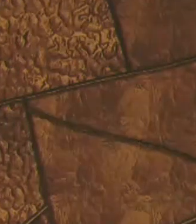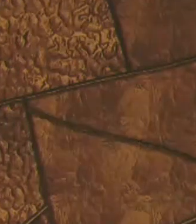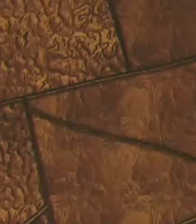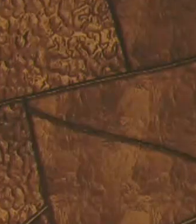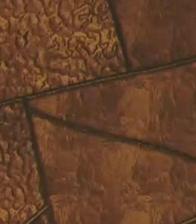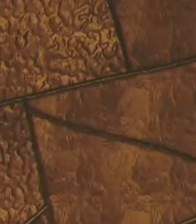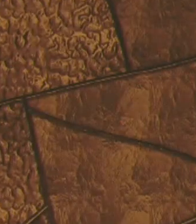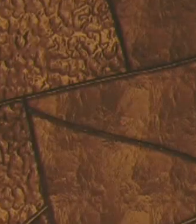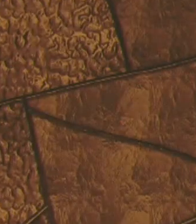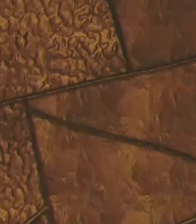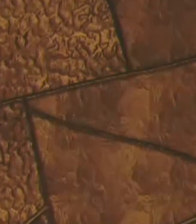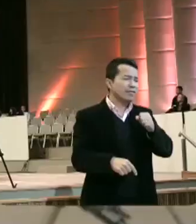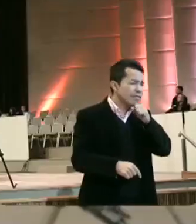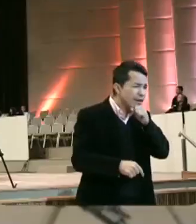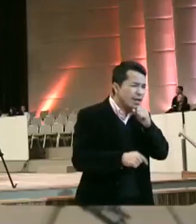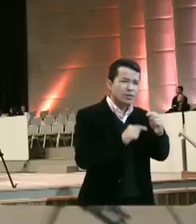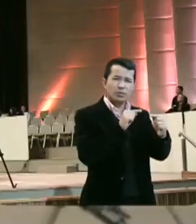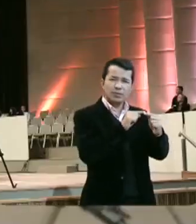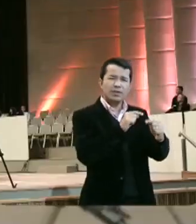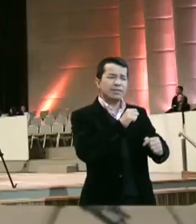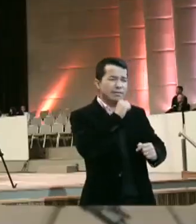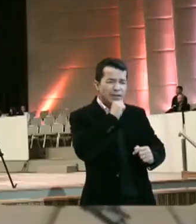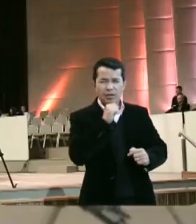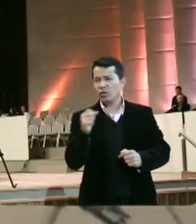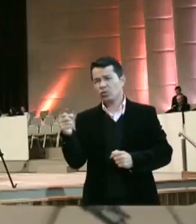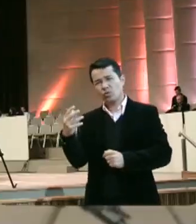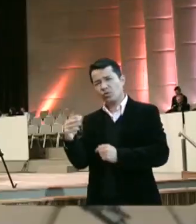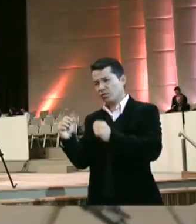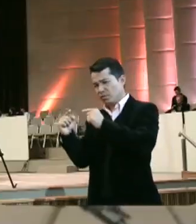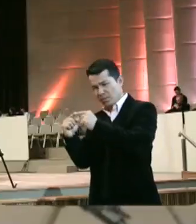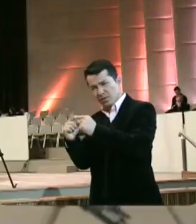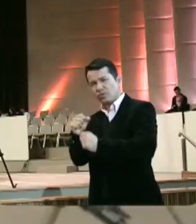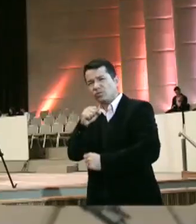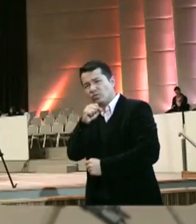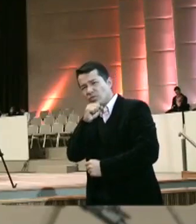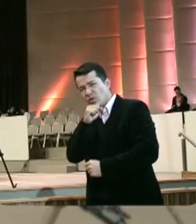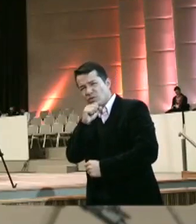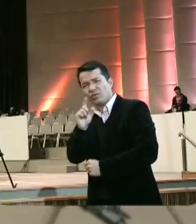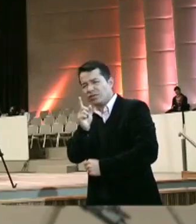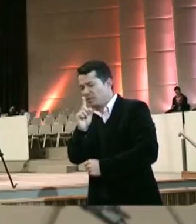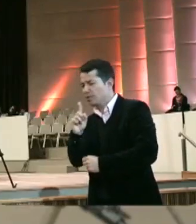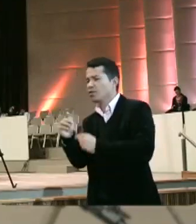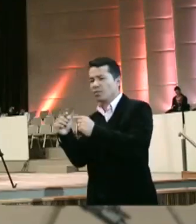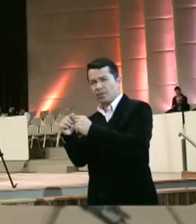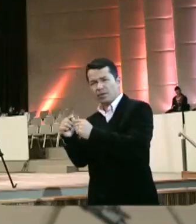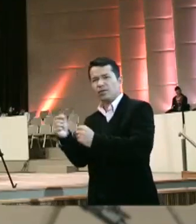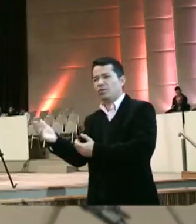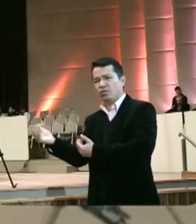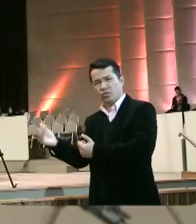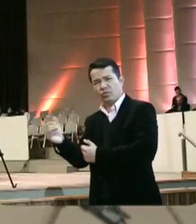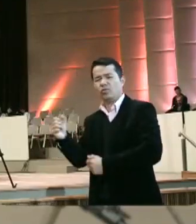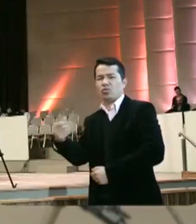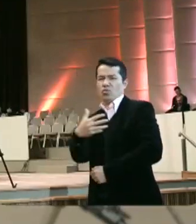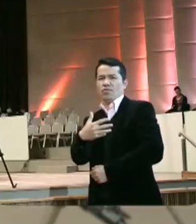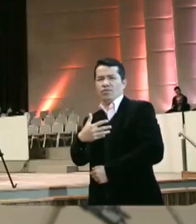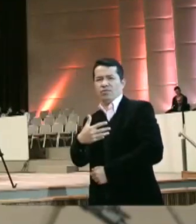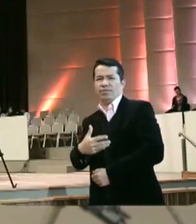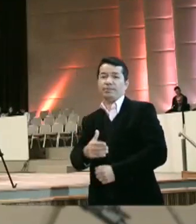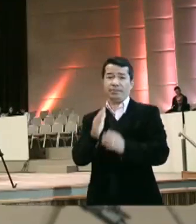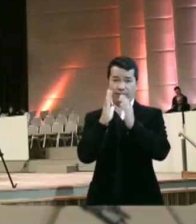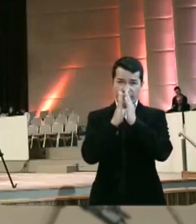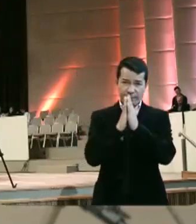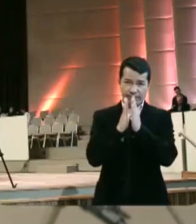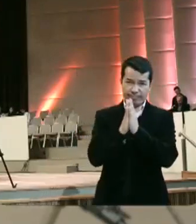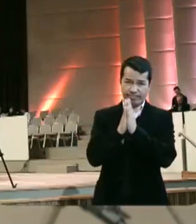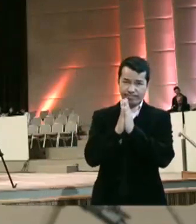vinho velho é melhor. Pai querido, nesta hora, quando vamos meditar na tua palavra, eu quero te pedir